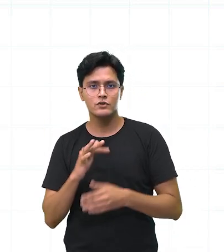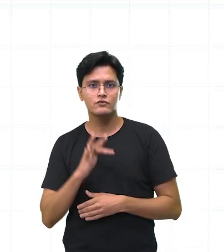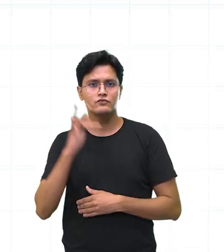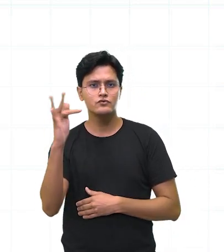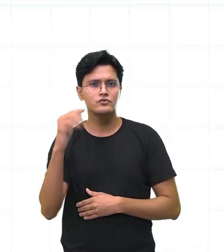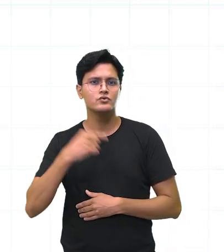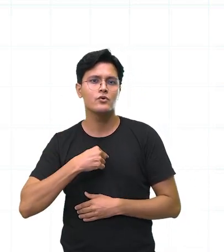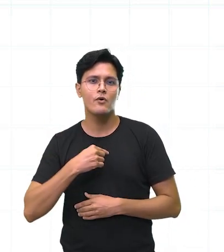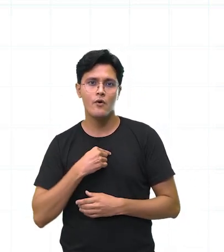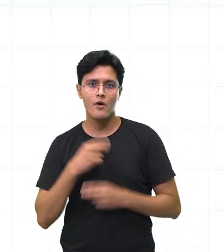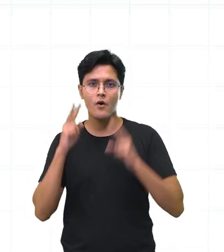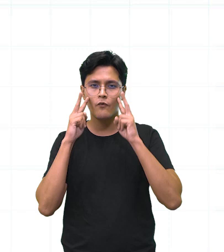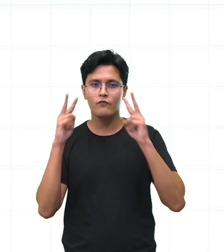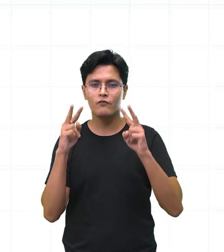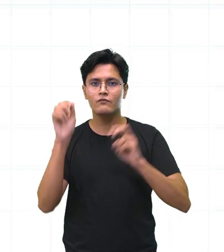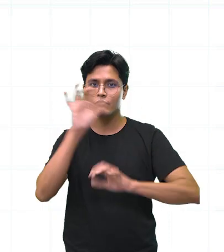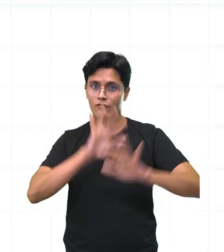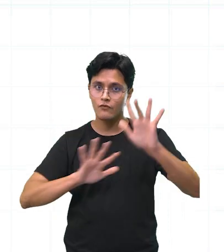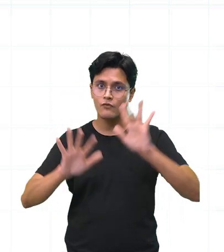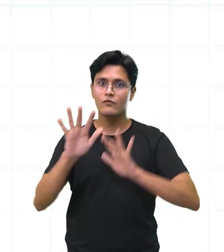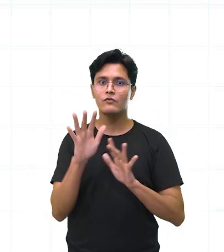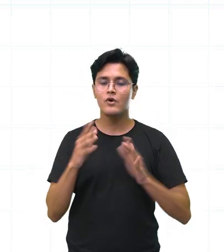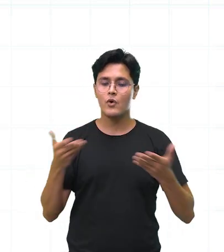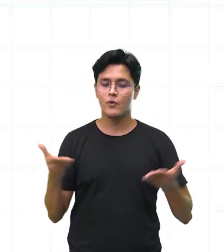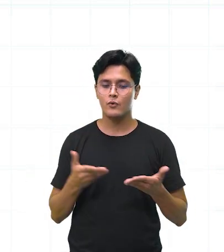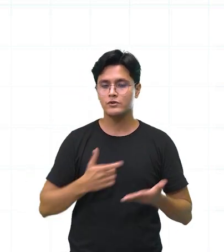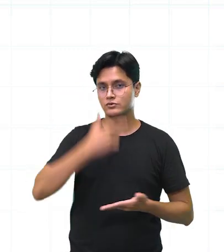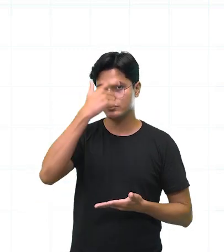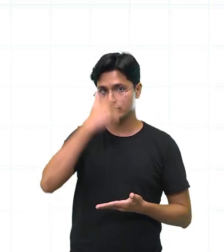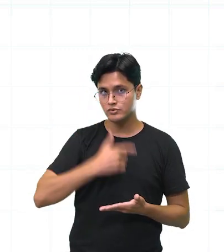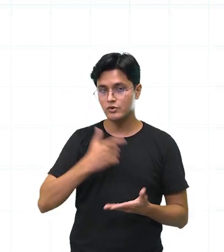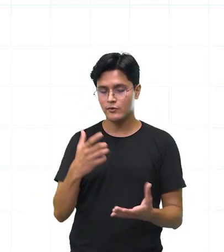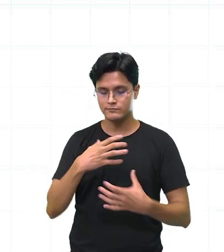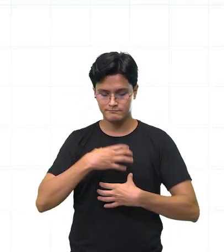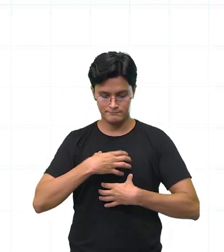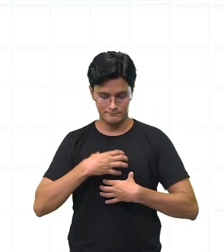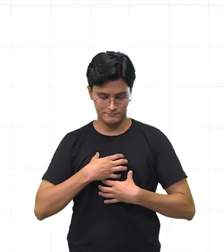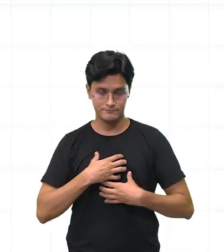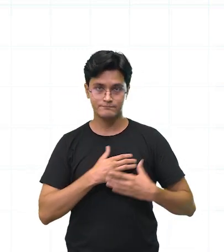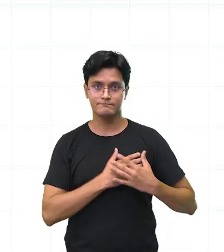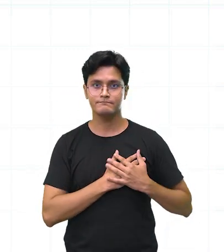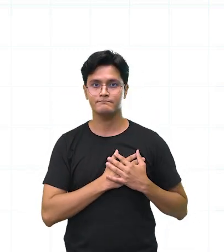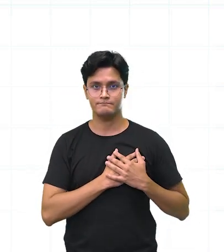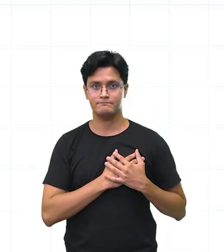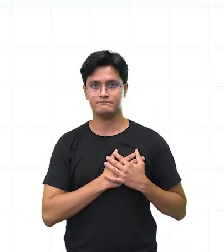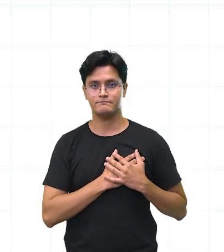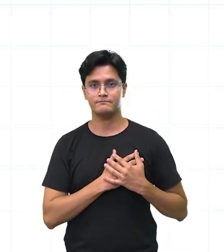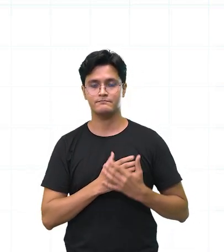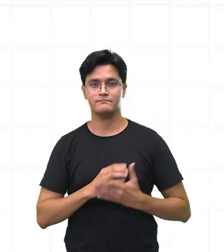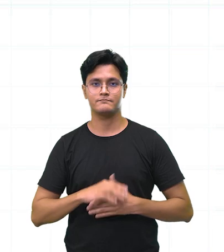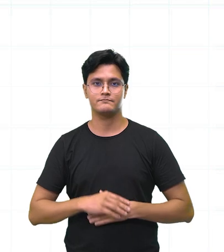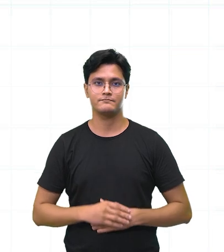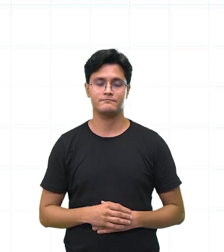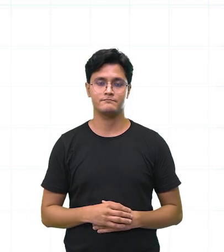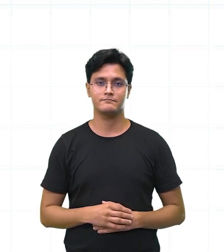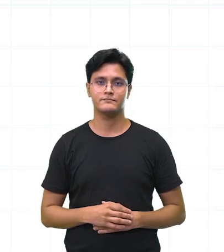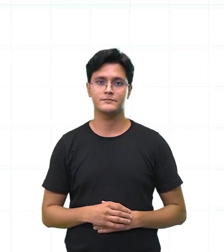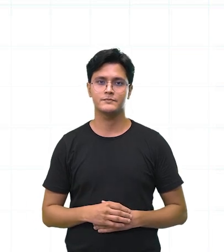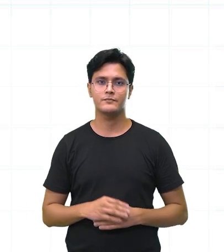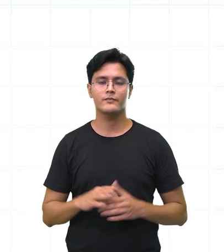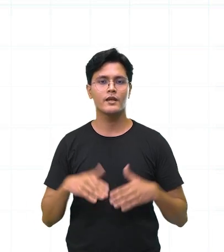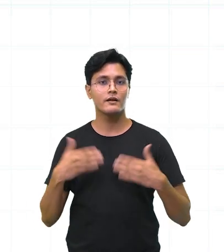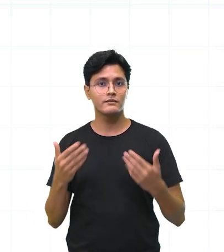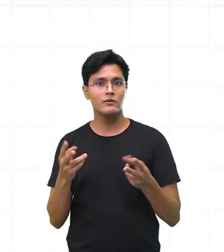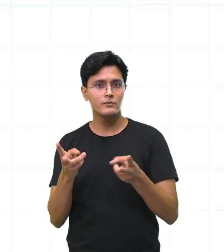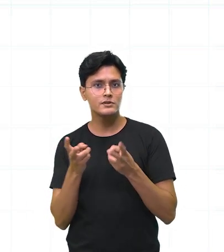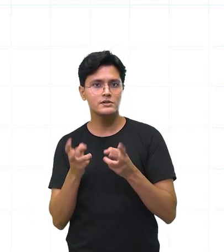quem sou ao menos sinta isto no coração. Quem sou ao menos sinta isto no coração. Então